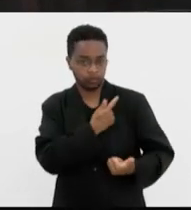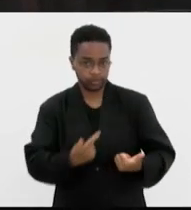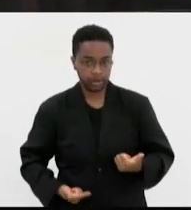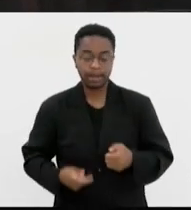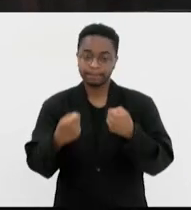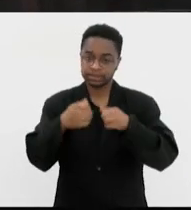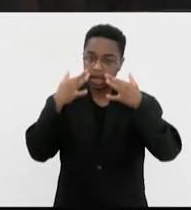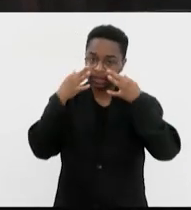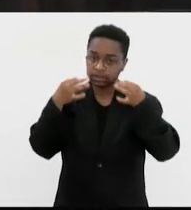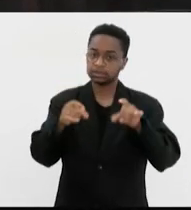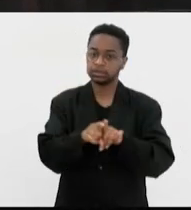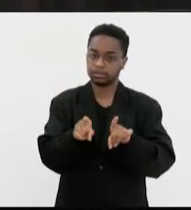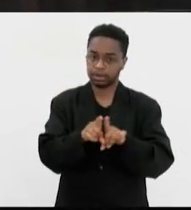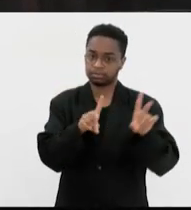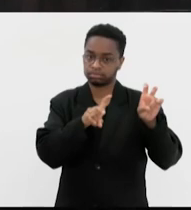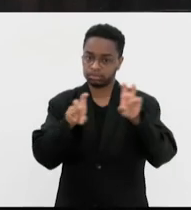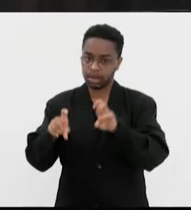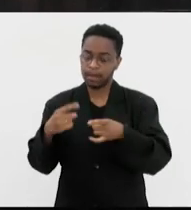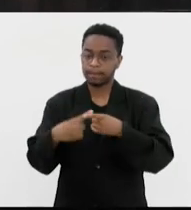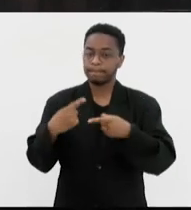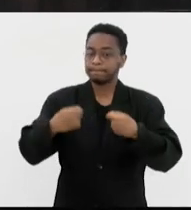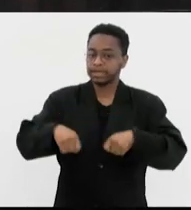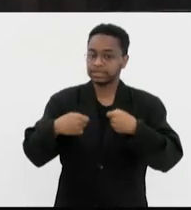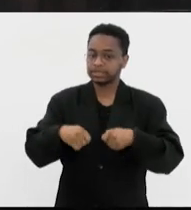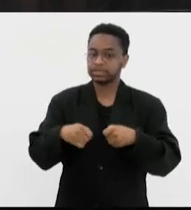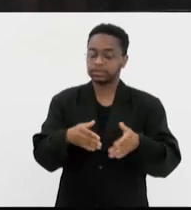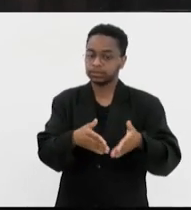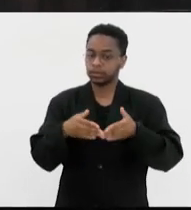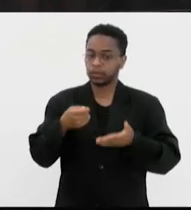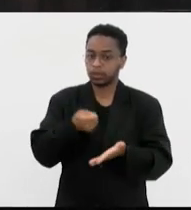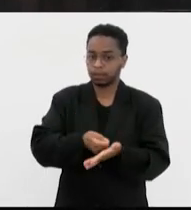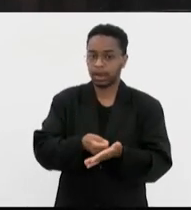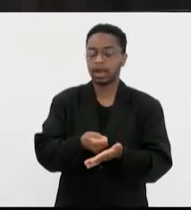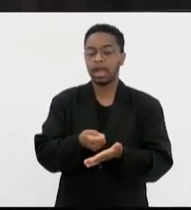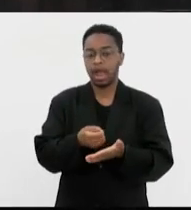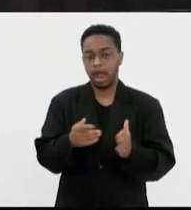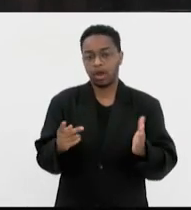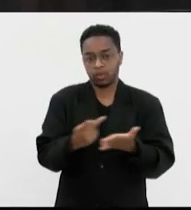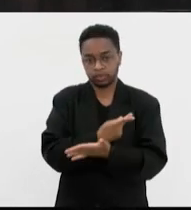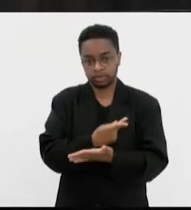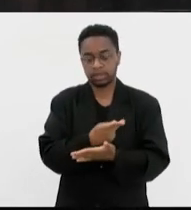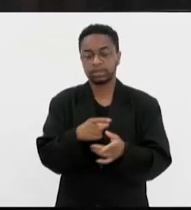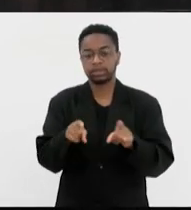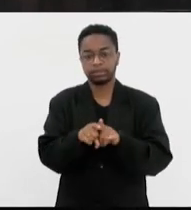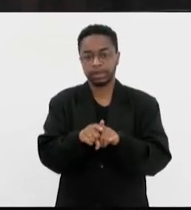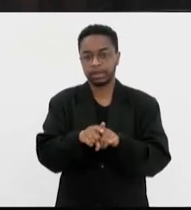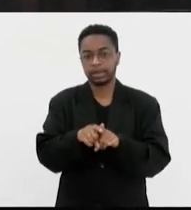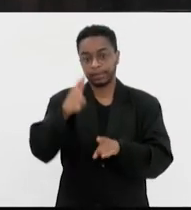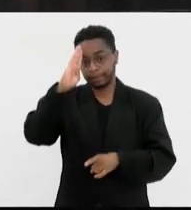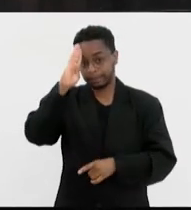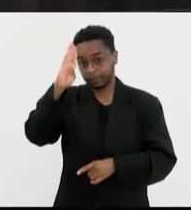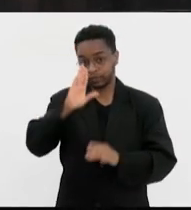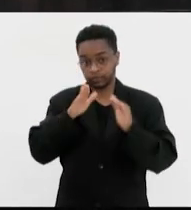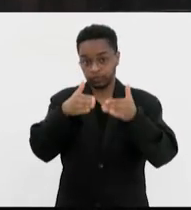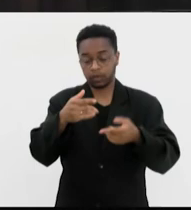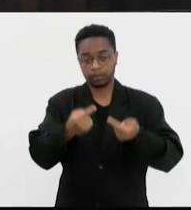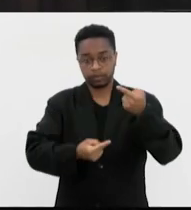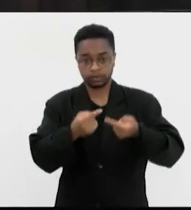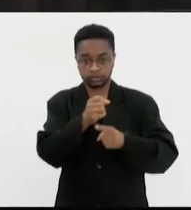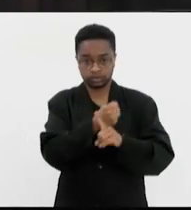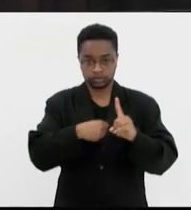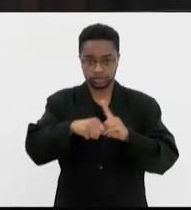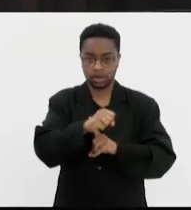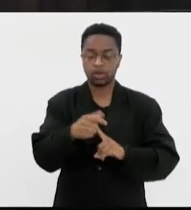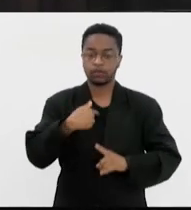essas questões. É necessário que as isenções elas aconteçam, elas são salutares, inclusive, para as políticas sociais, reafirmo isso